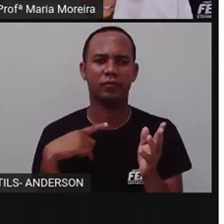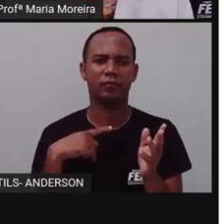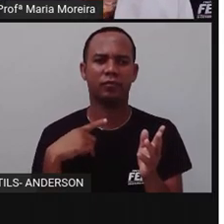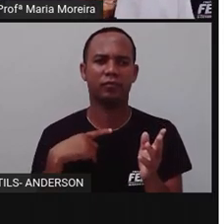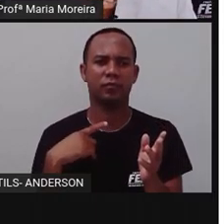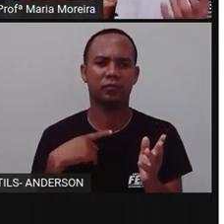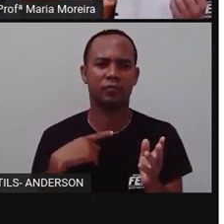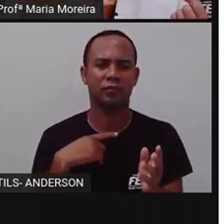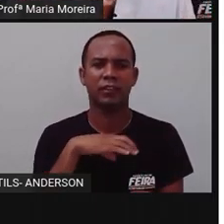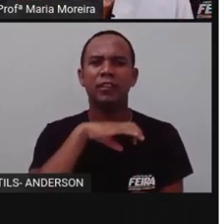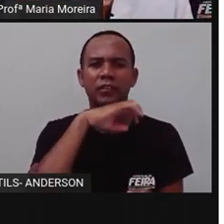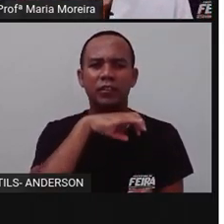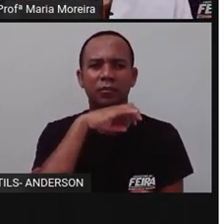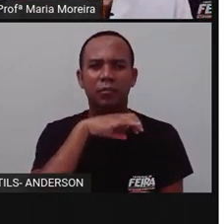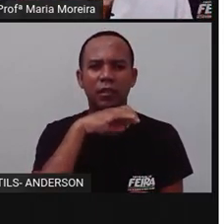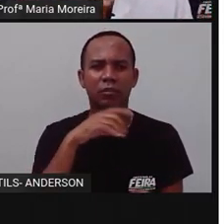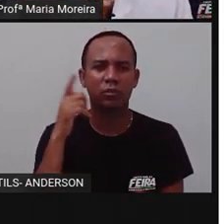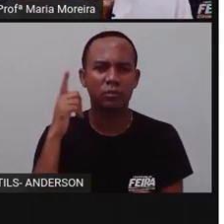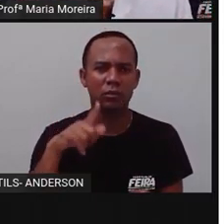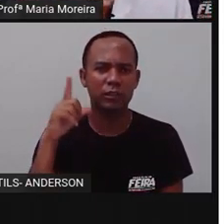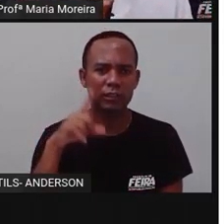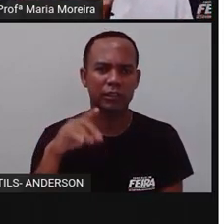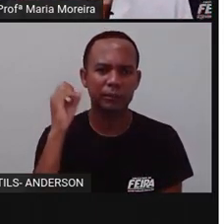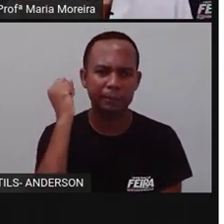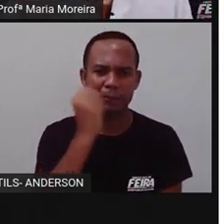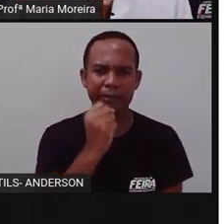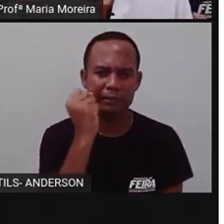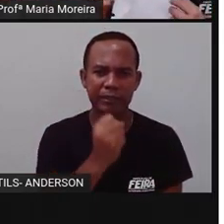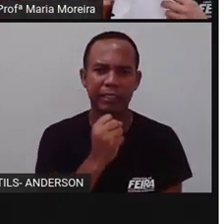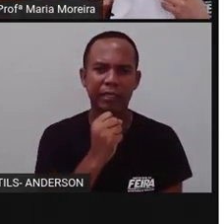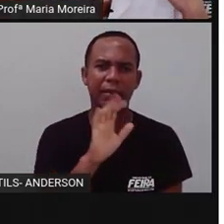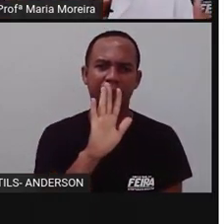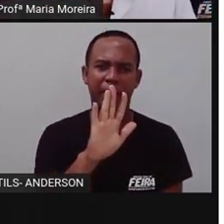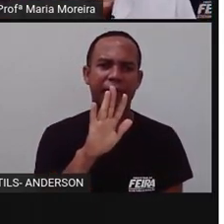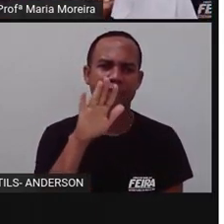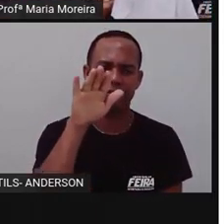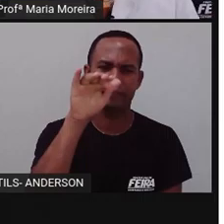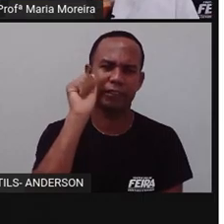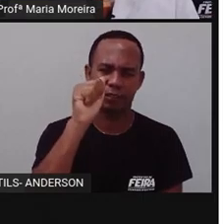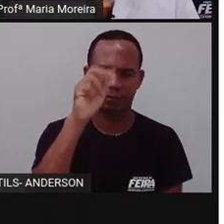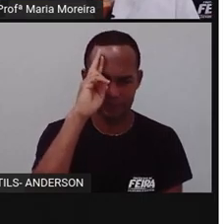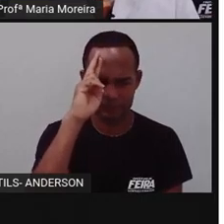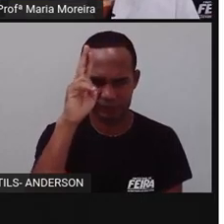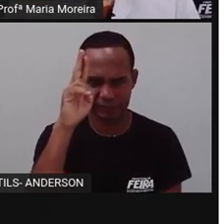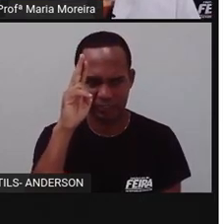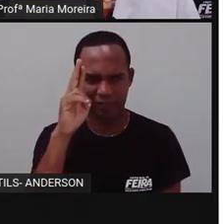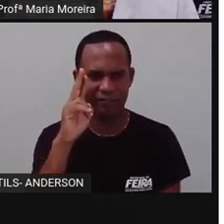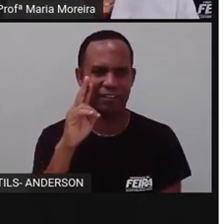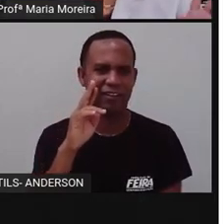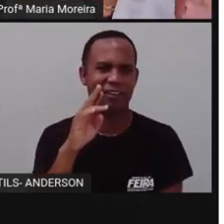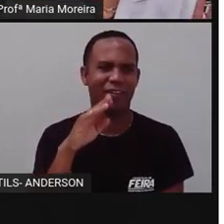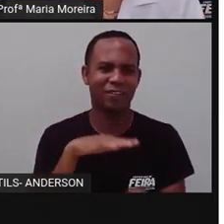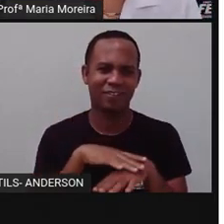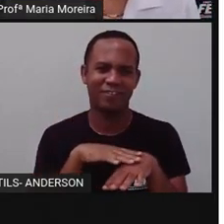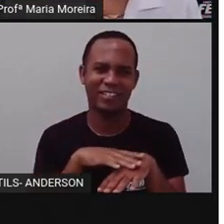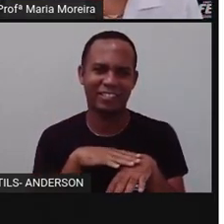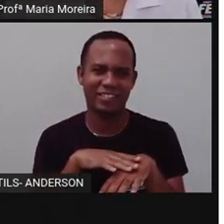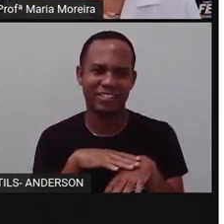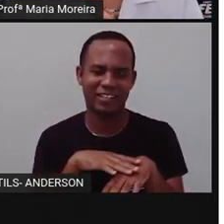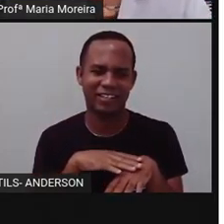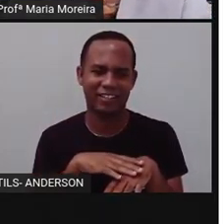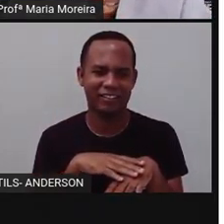matar, e ele chama, né, o chefe e diz o seguinte: olha, vamos fazer uma competição. Só que eu já tenho